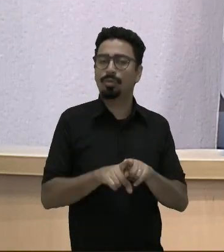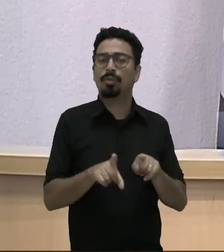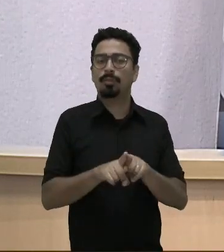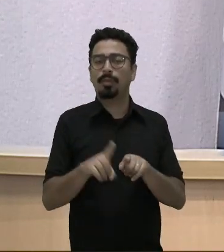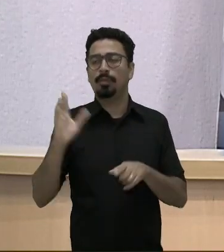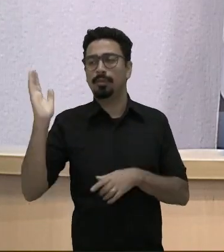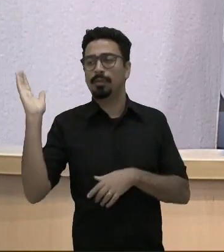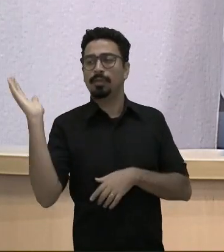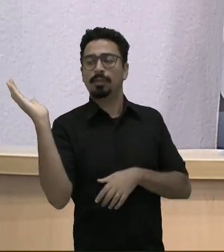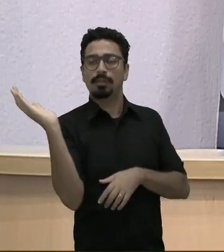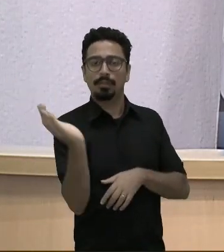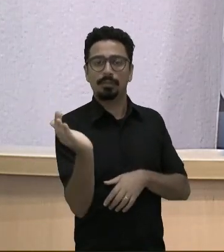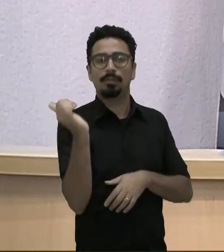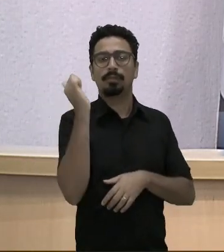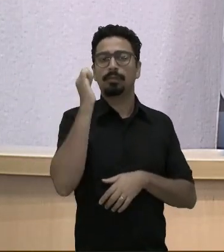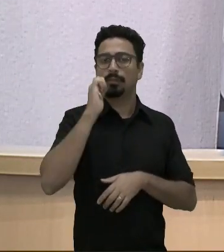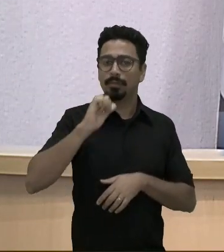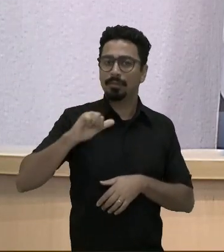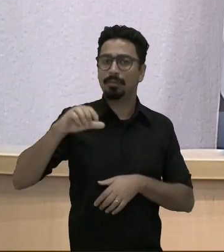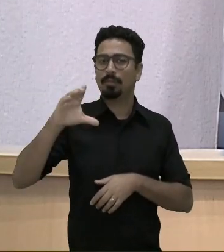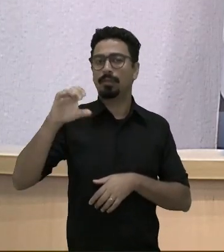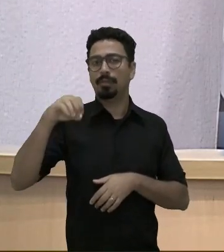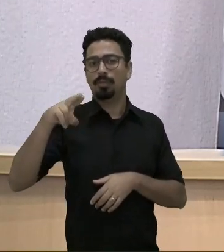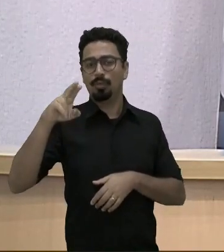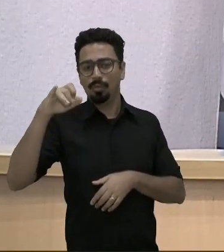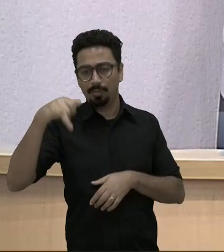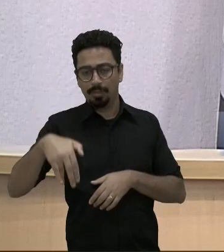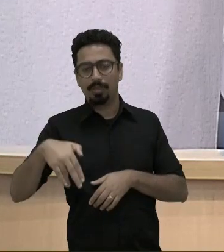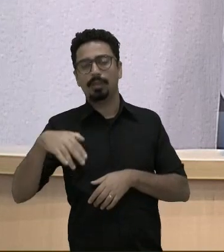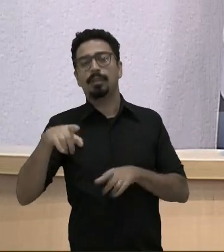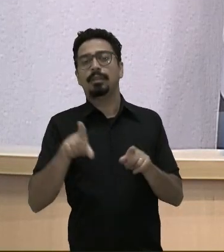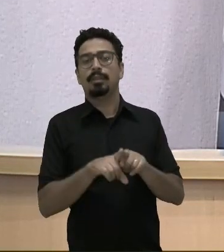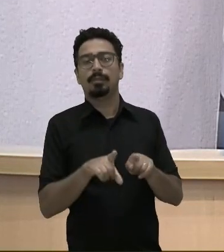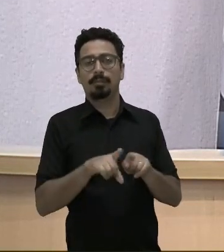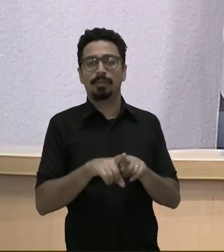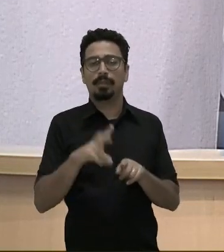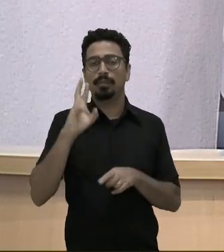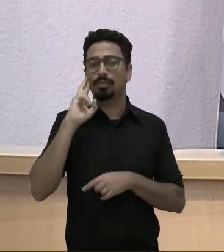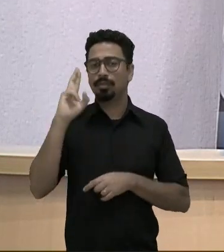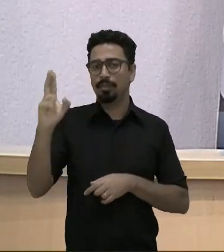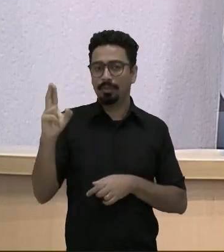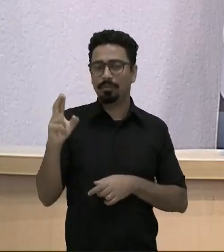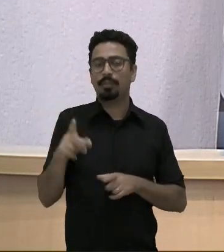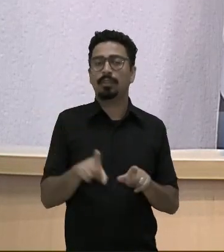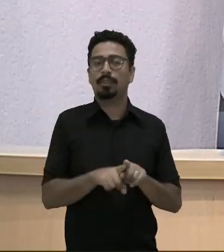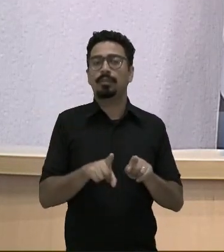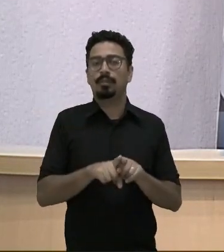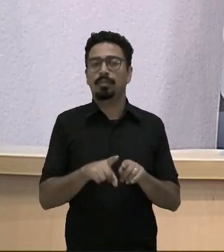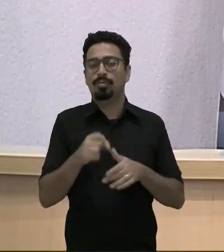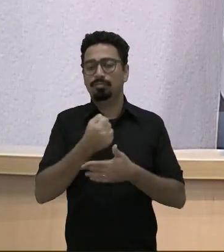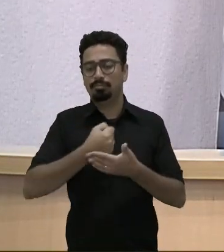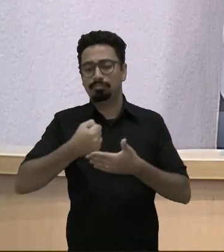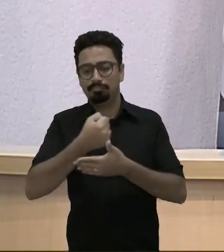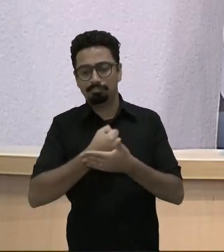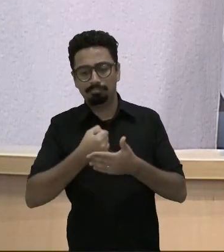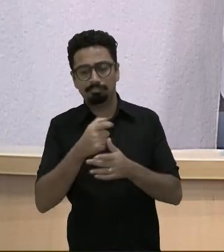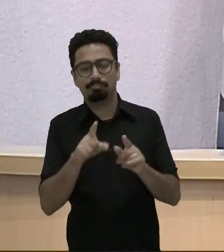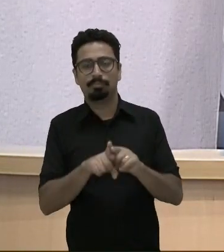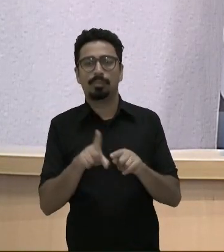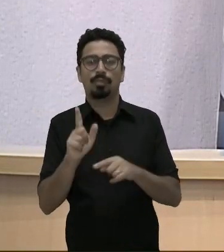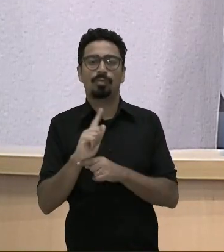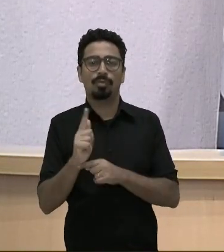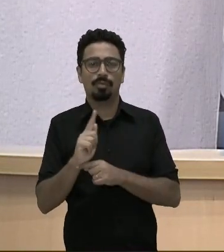a fêmea garçom, o comim, o barman, a chefe de cozinha, o cozinheiro, o